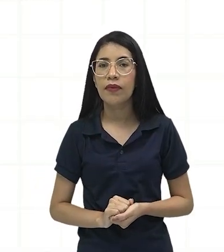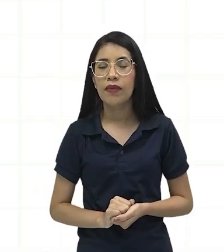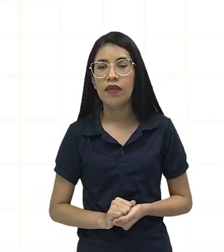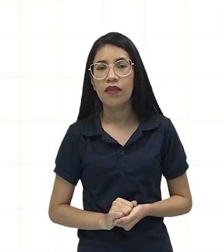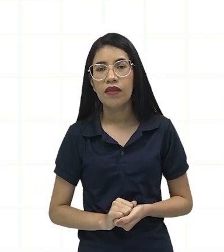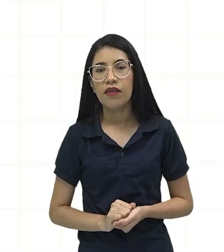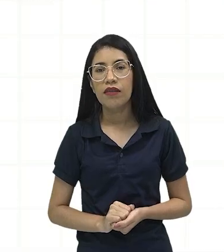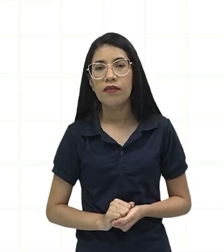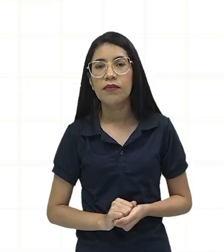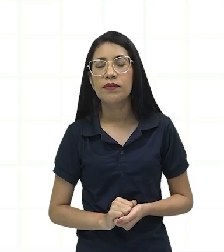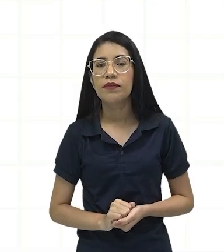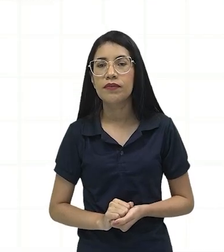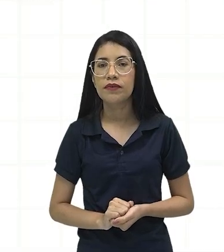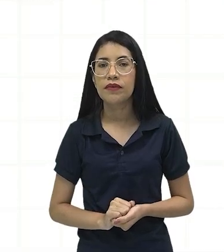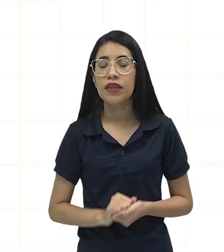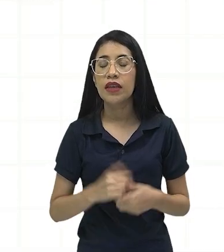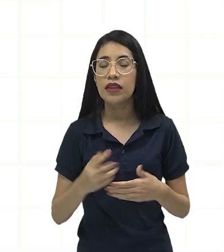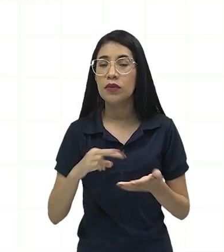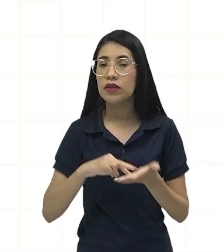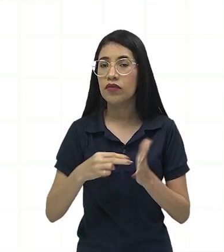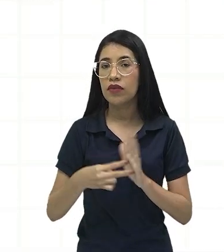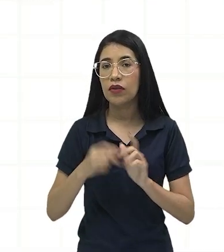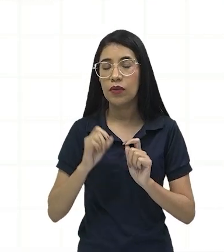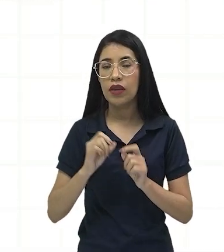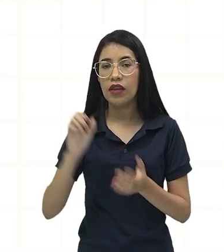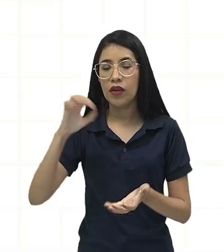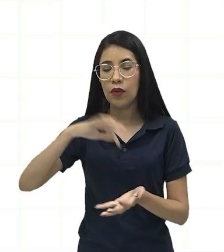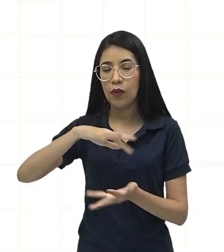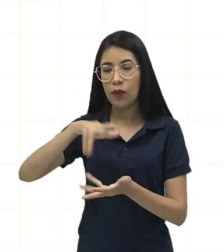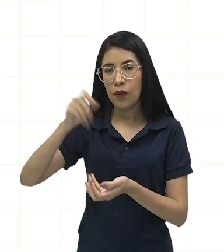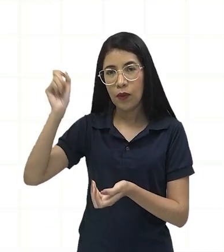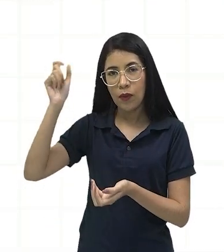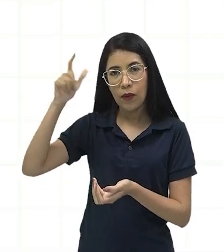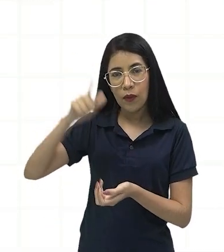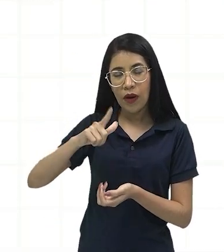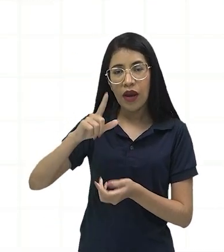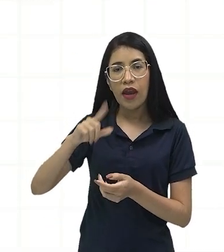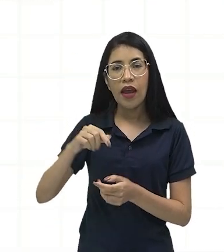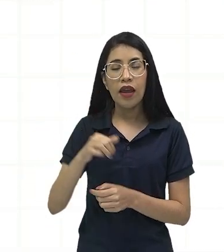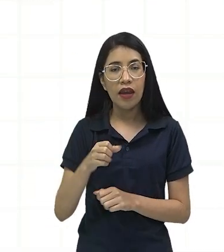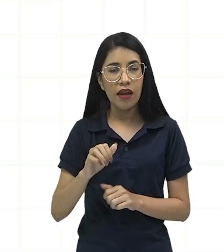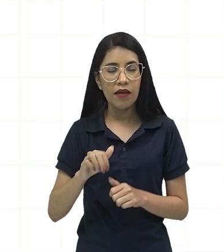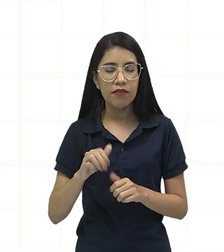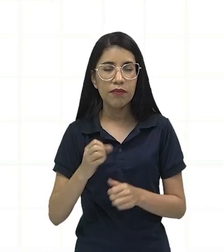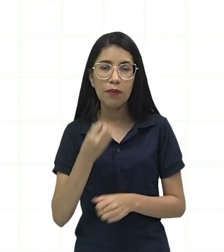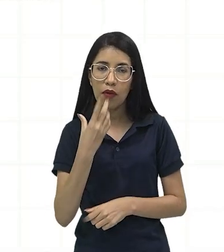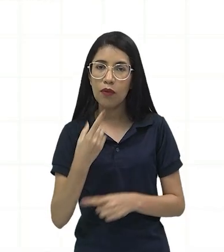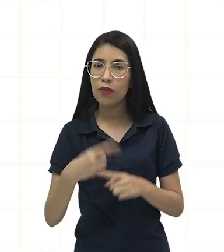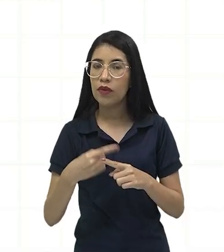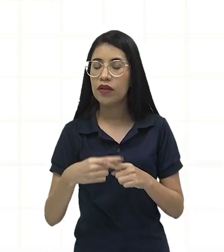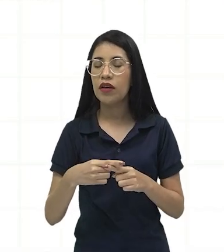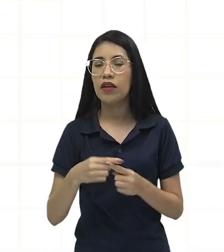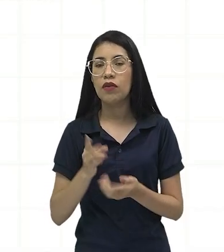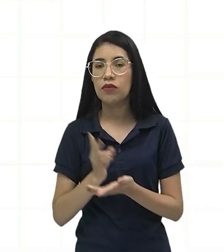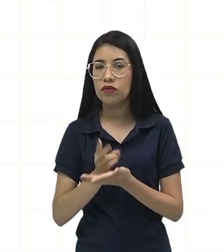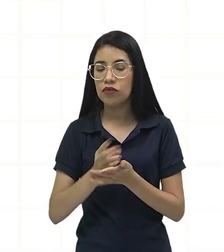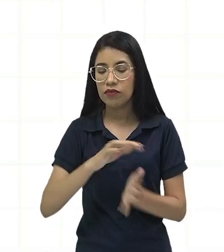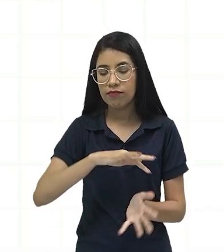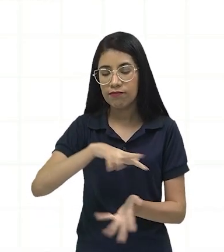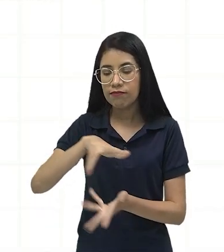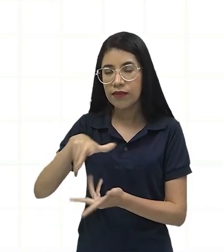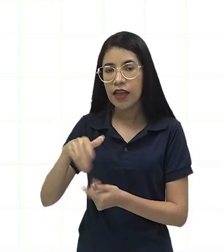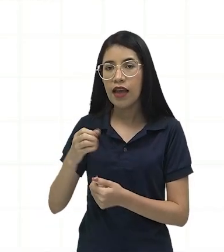gente, é algo positivo. É ele que mantém o nosso planeta aquecido. Sem